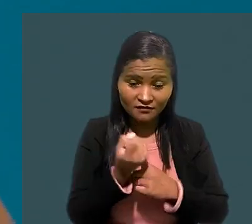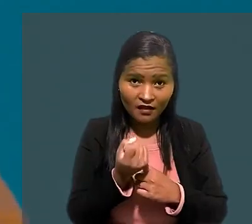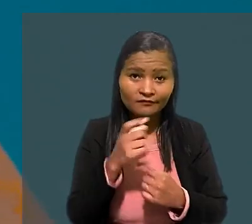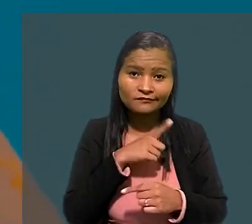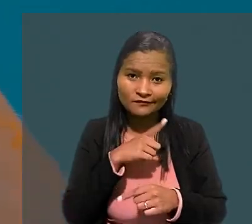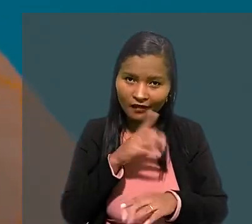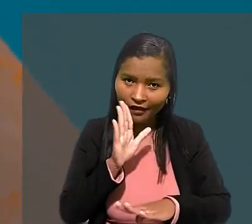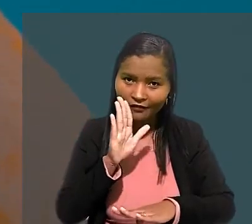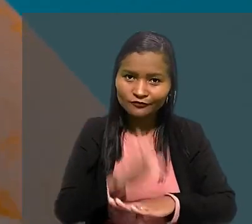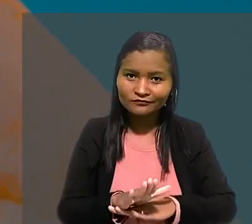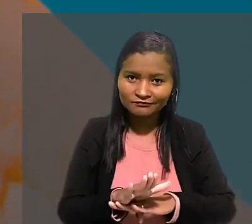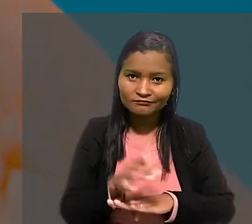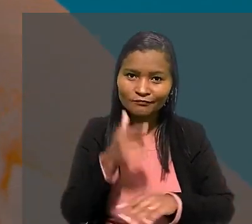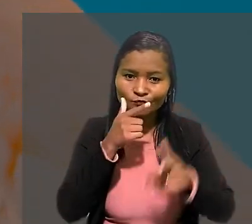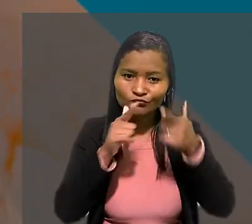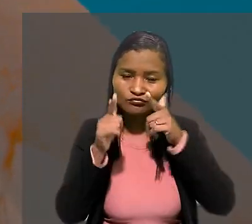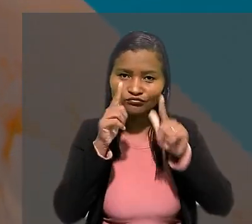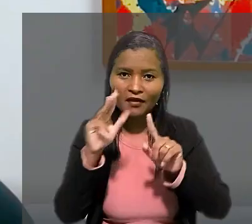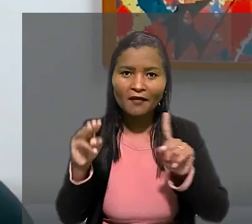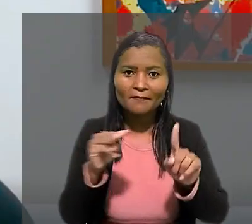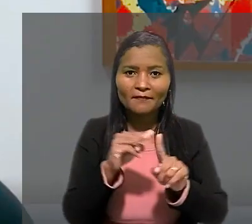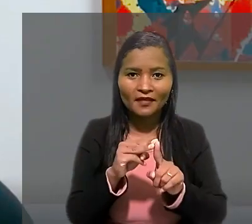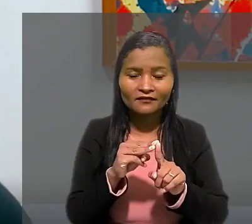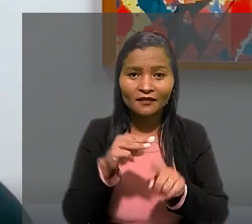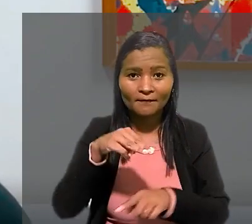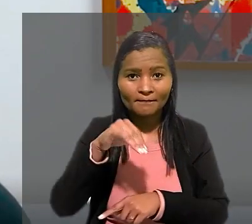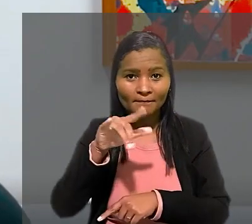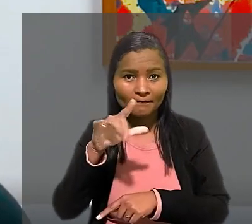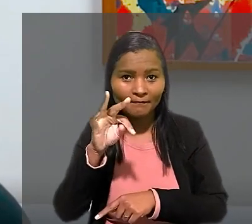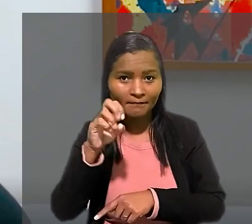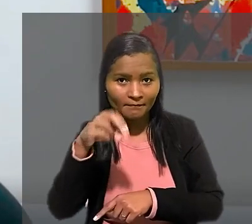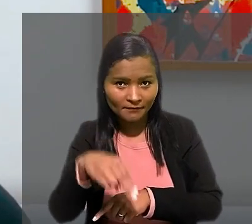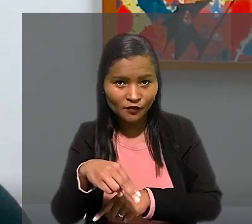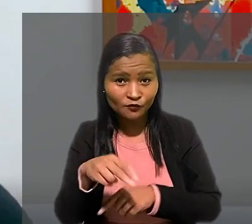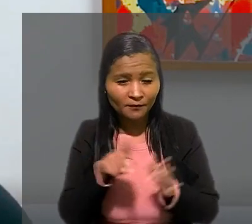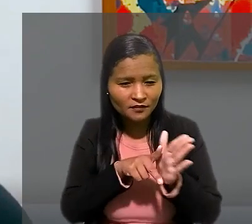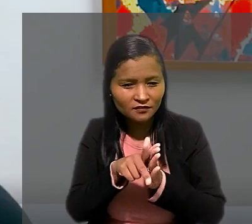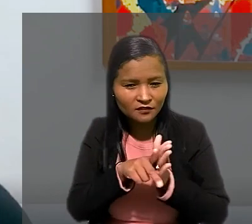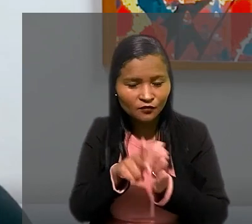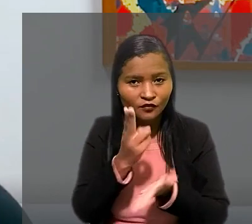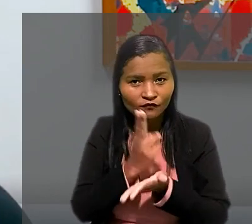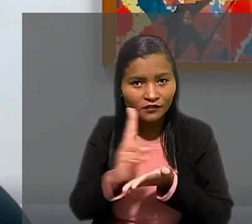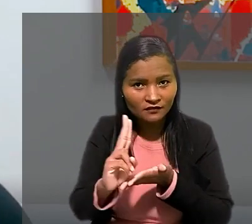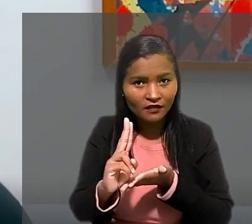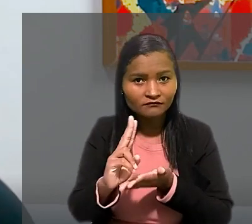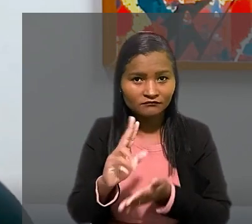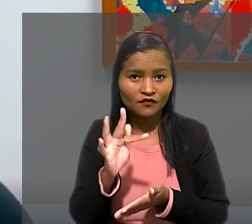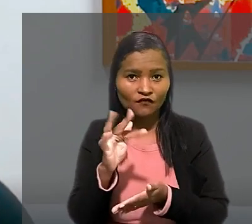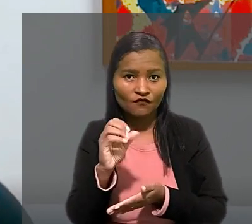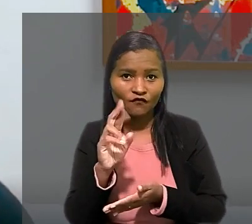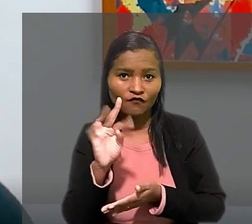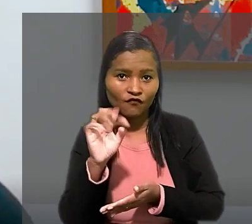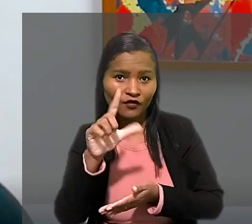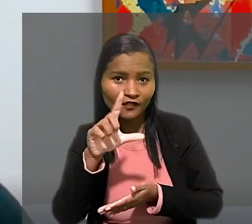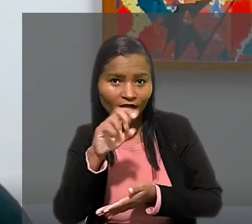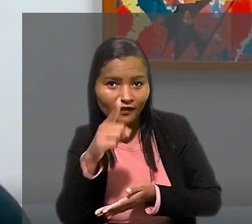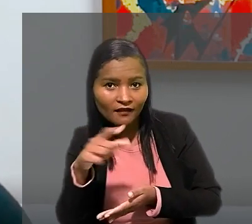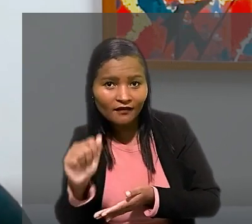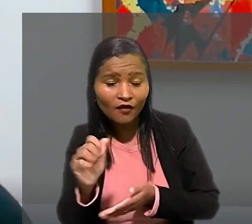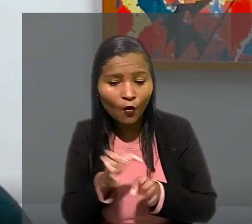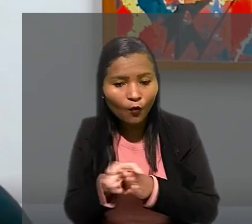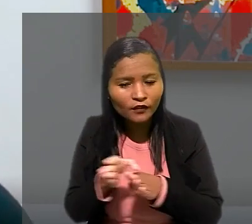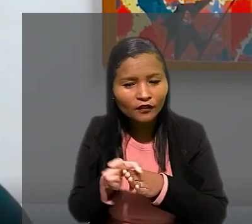tem contribuído para o alcance dessa meta. Milton Souza, pesquisador da Universidade de Fortaleza, orientou um